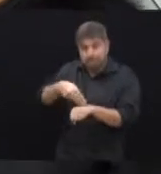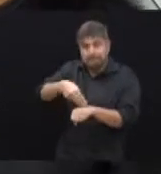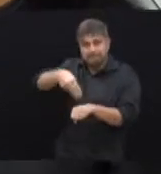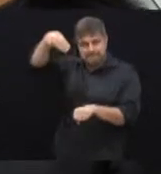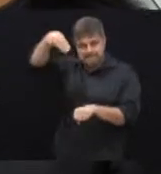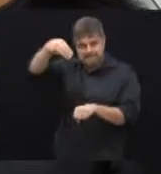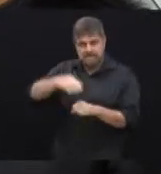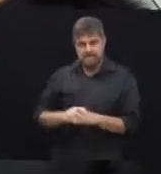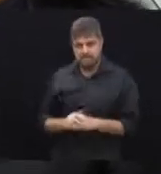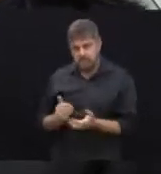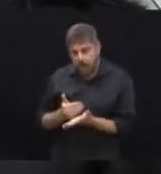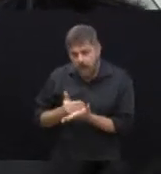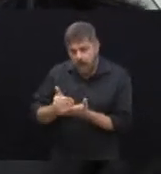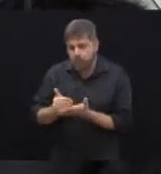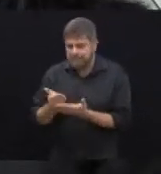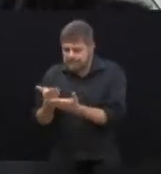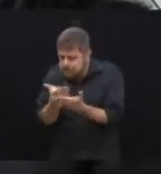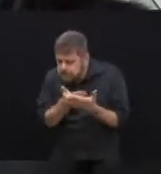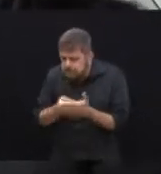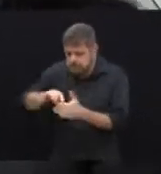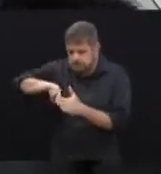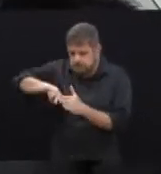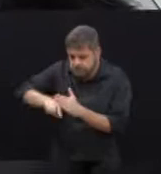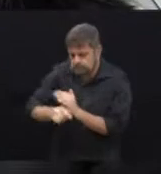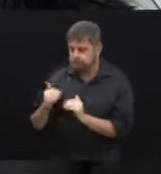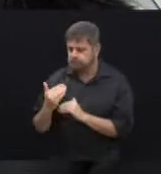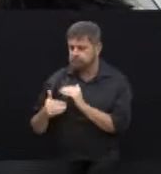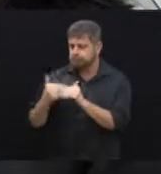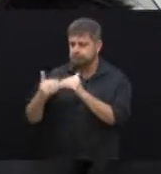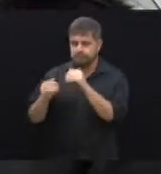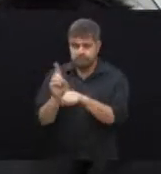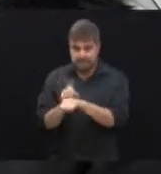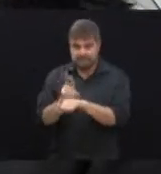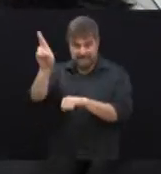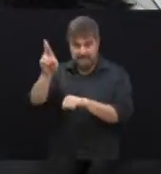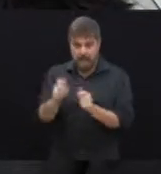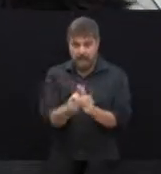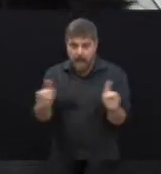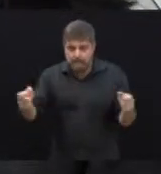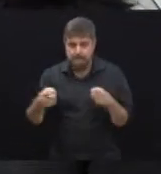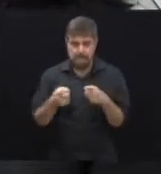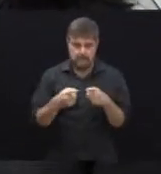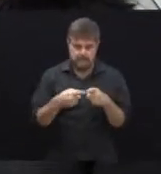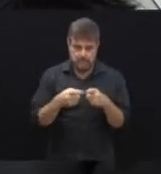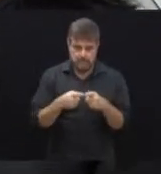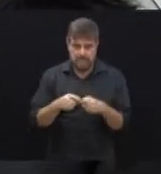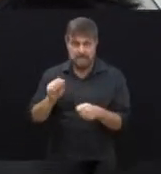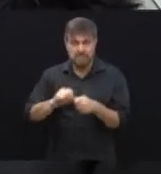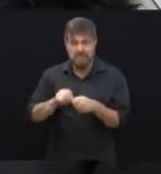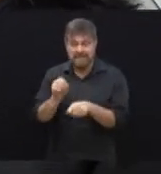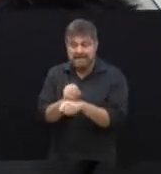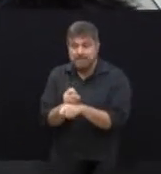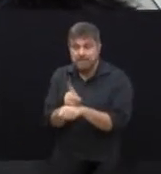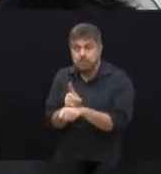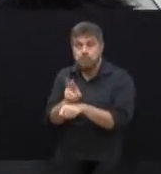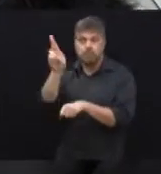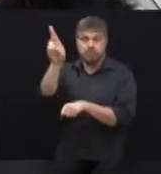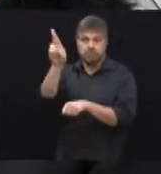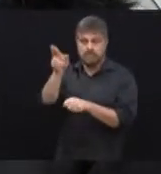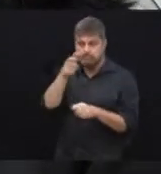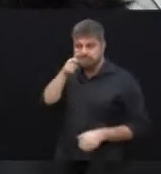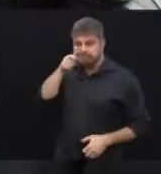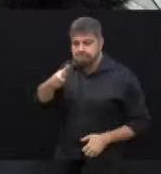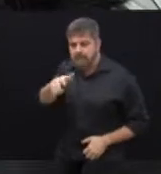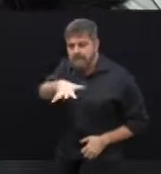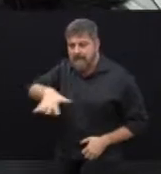um mestrado, que é o grau mais inicial, e progredir então para um doutorado. A grande maioria dos médicos procura um doutorado nessa área quando está